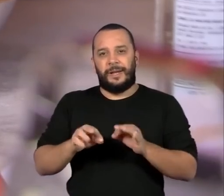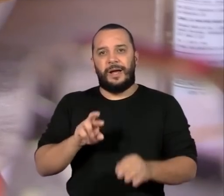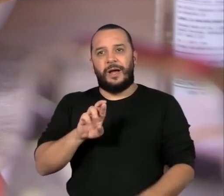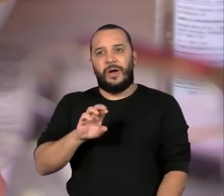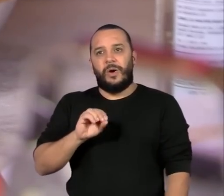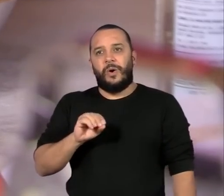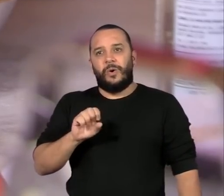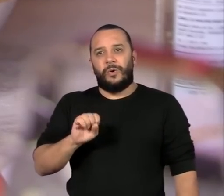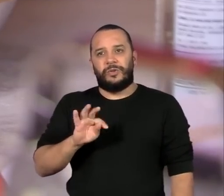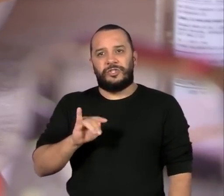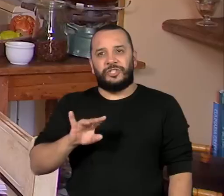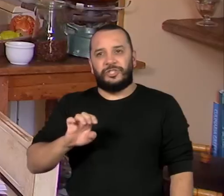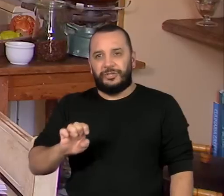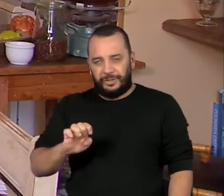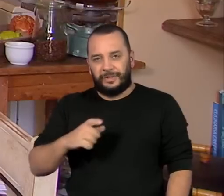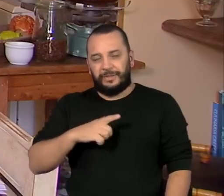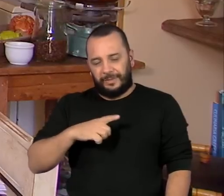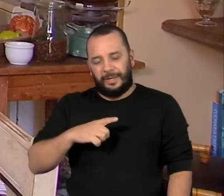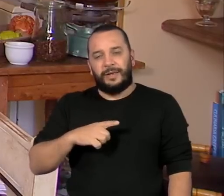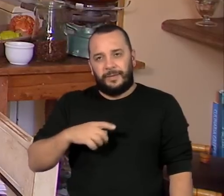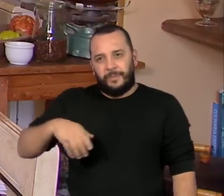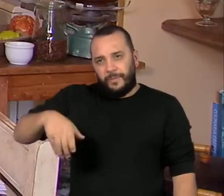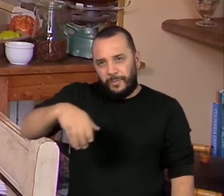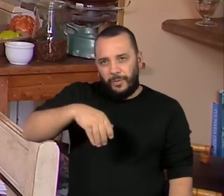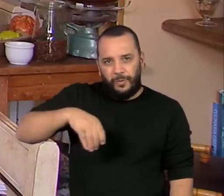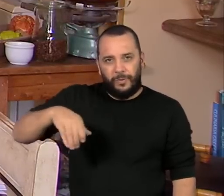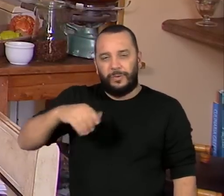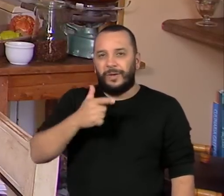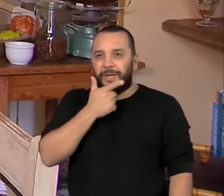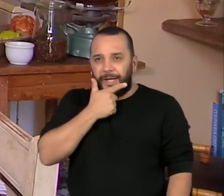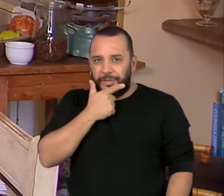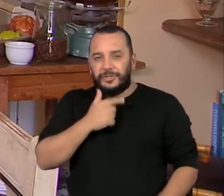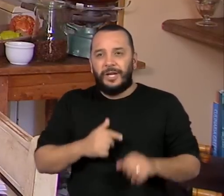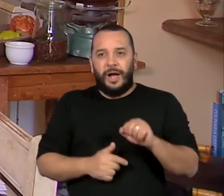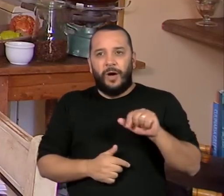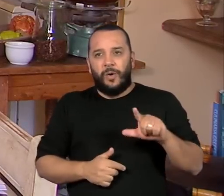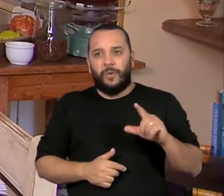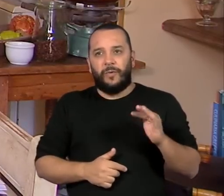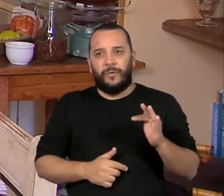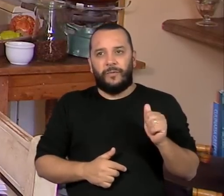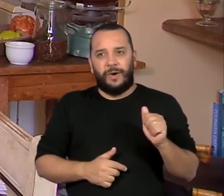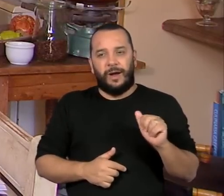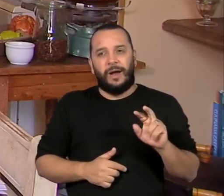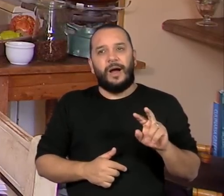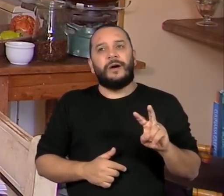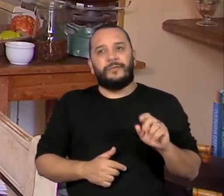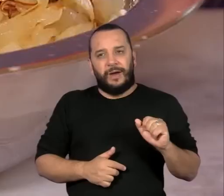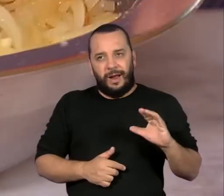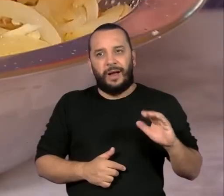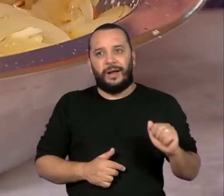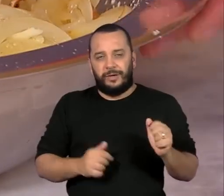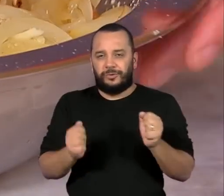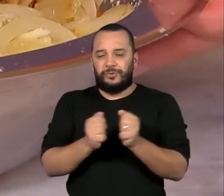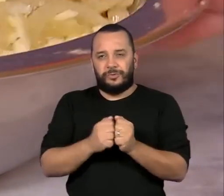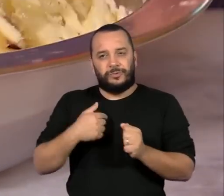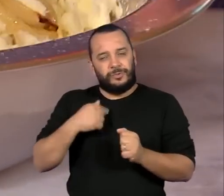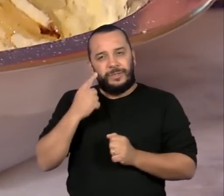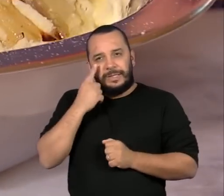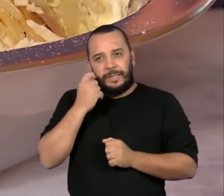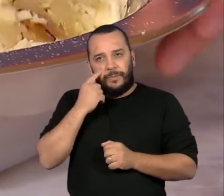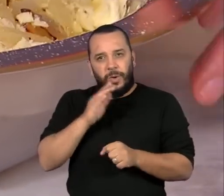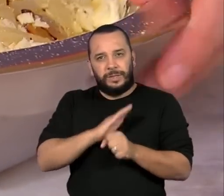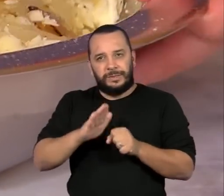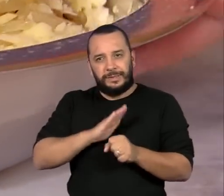de tofu e alfavaca. Vai mandioca cozida ralada, misturada com cebola refogada, temperada com